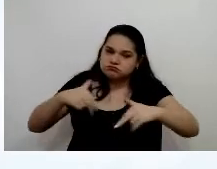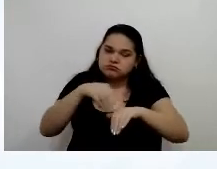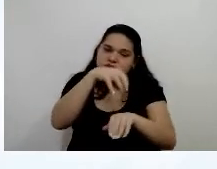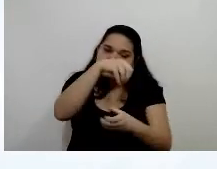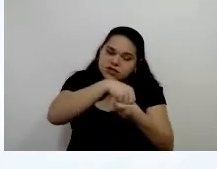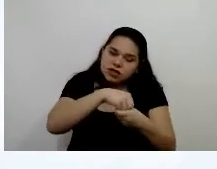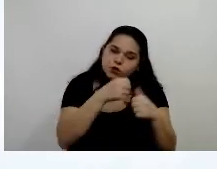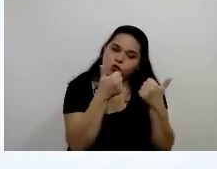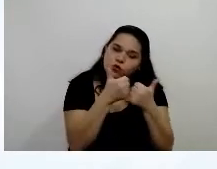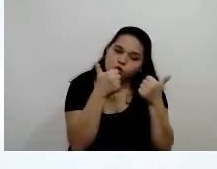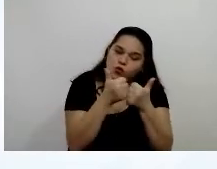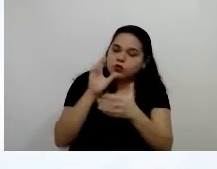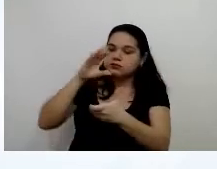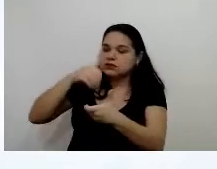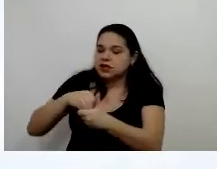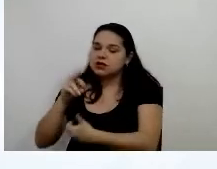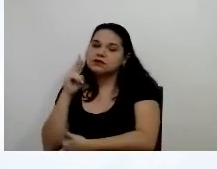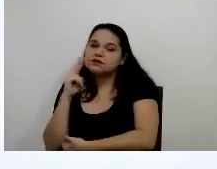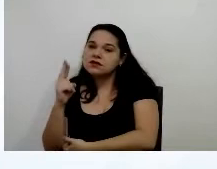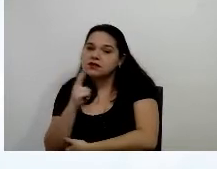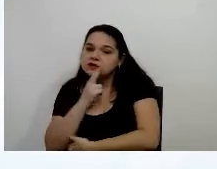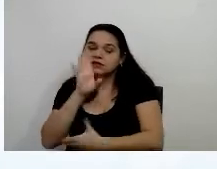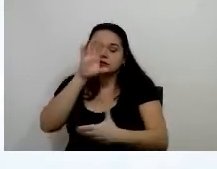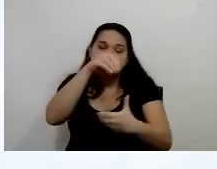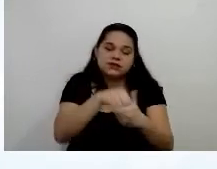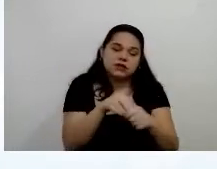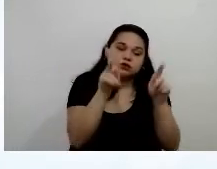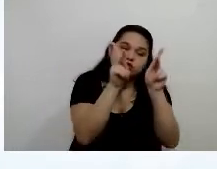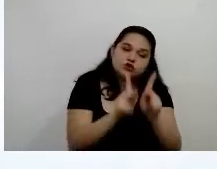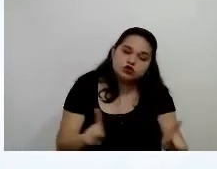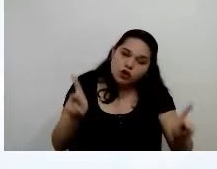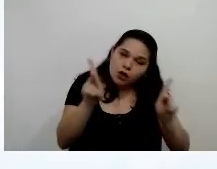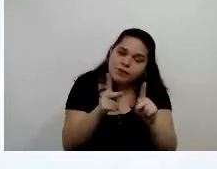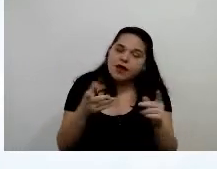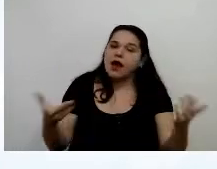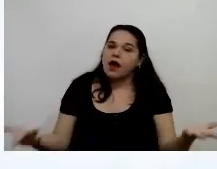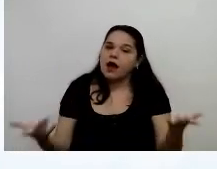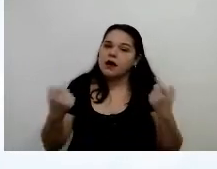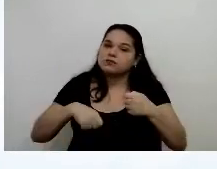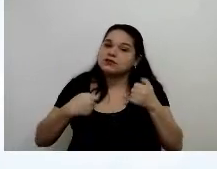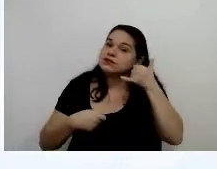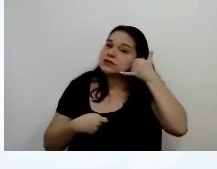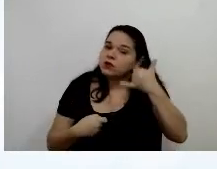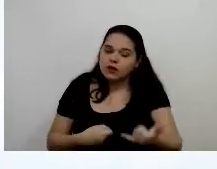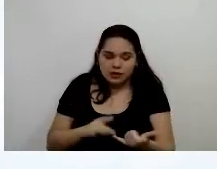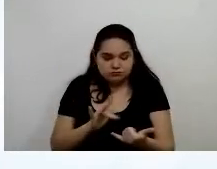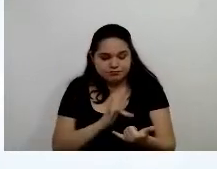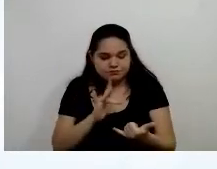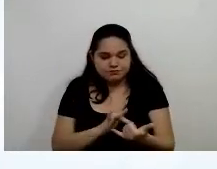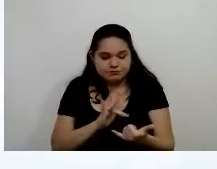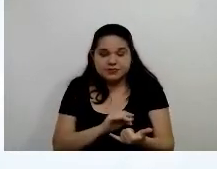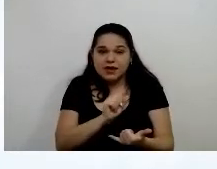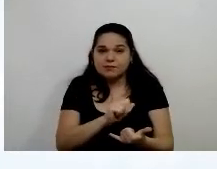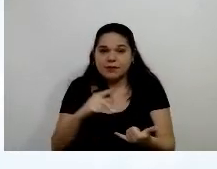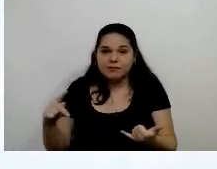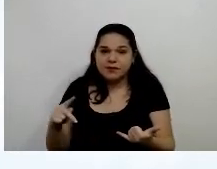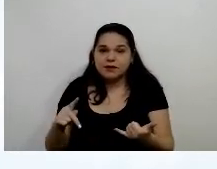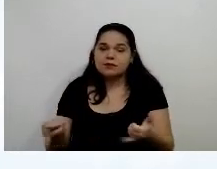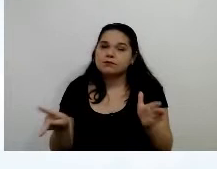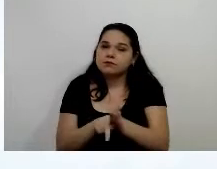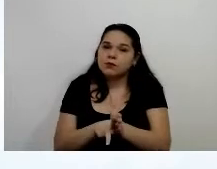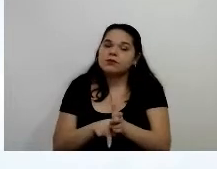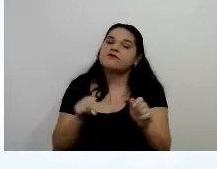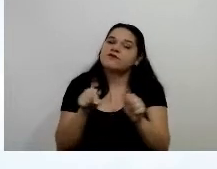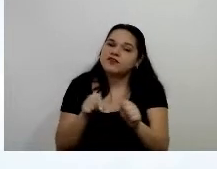população transitar num restaurante e num shopping, ele tem que ter lá no seu celular, né, o certificado de imunidade,